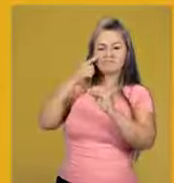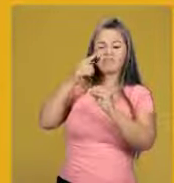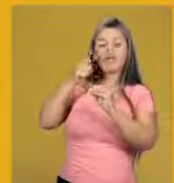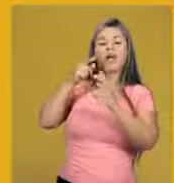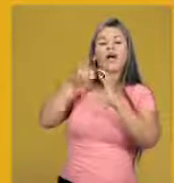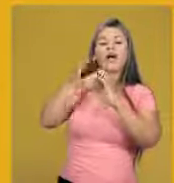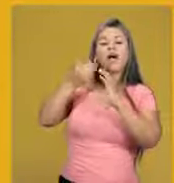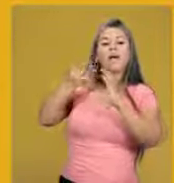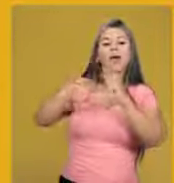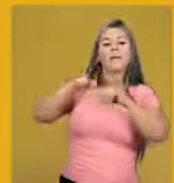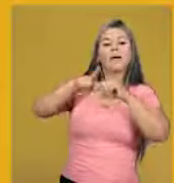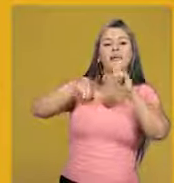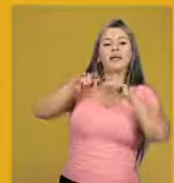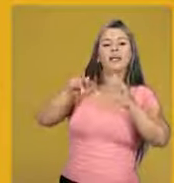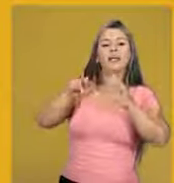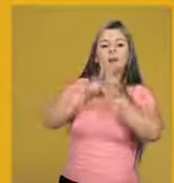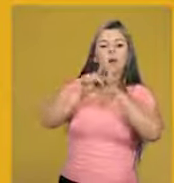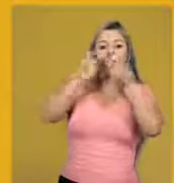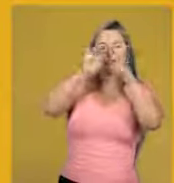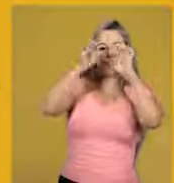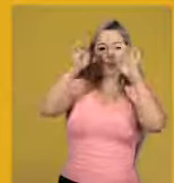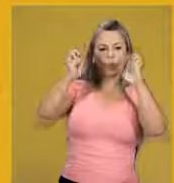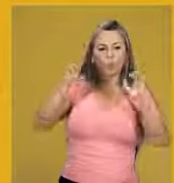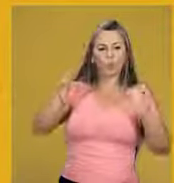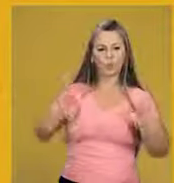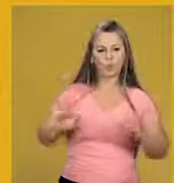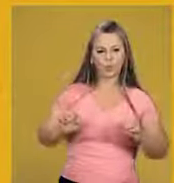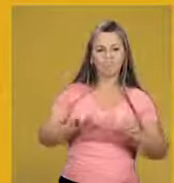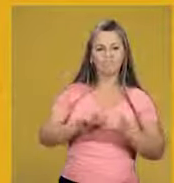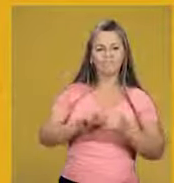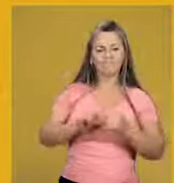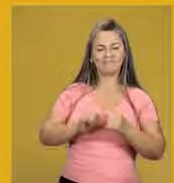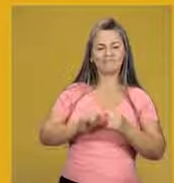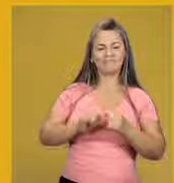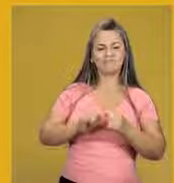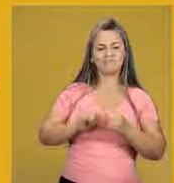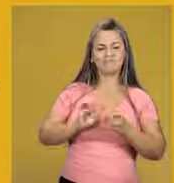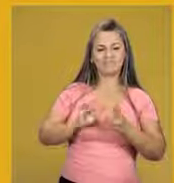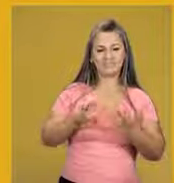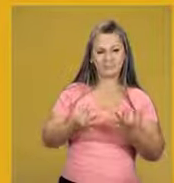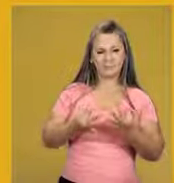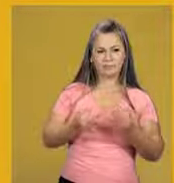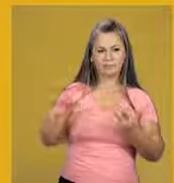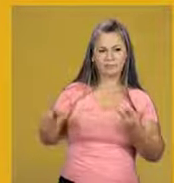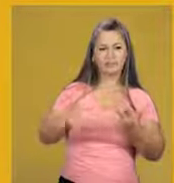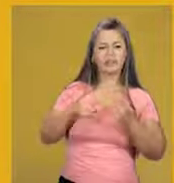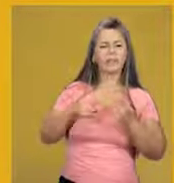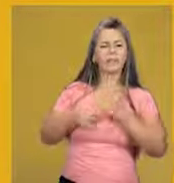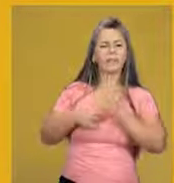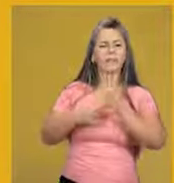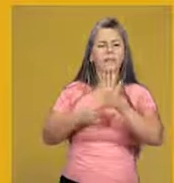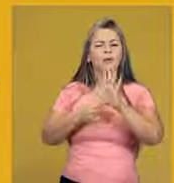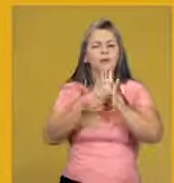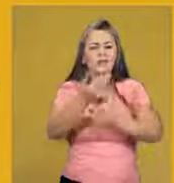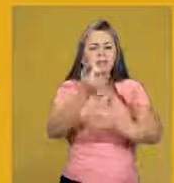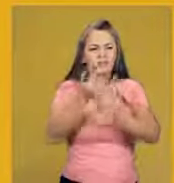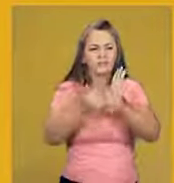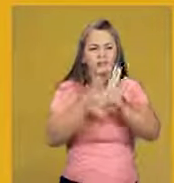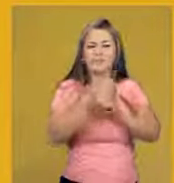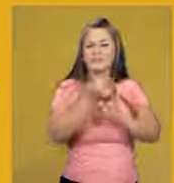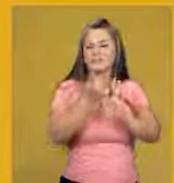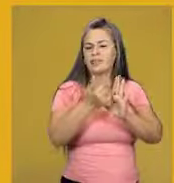elementos do circuito, de um circuito elétrico simples, a representação deste circuito e os